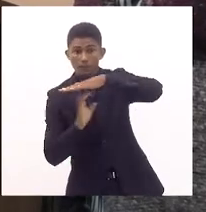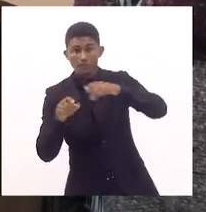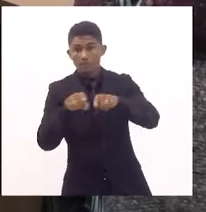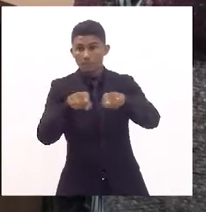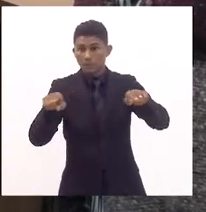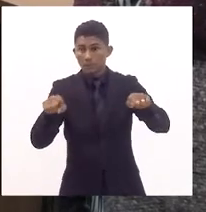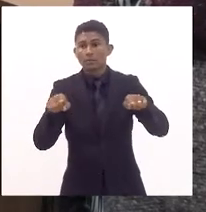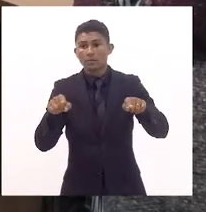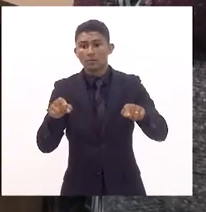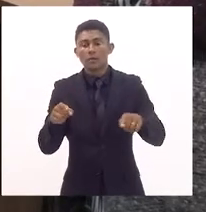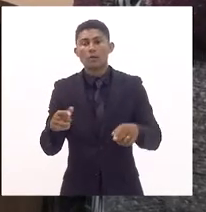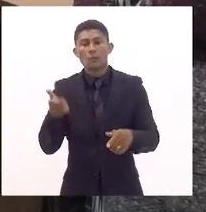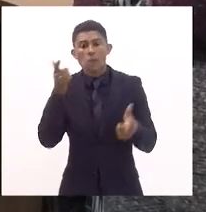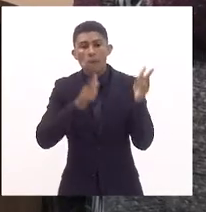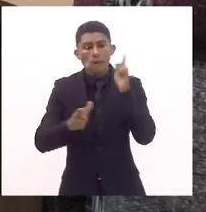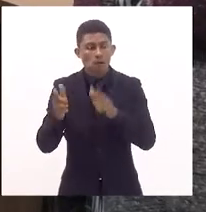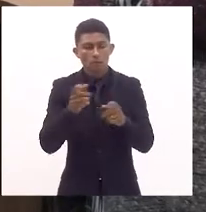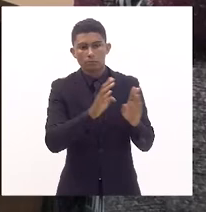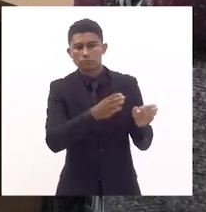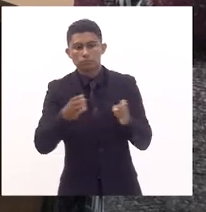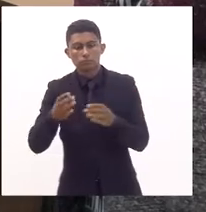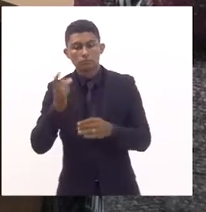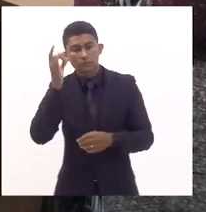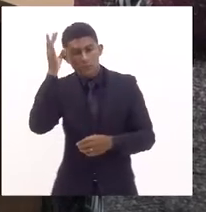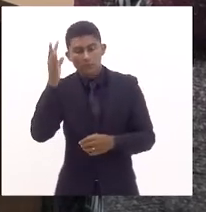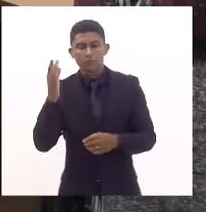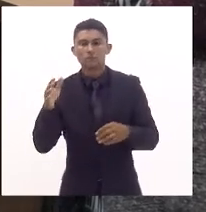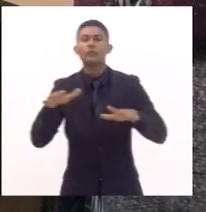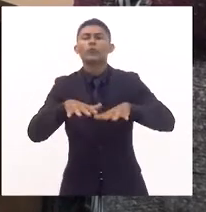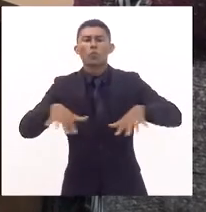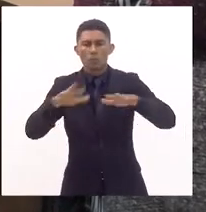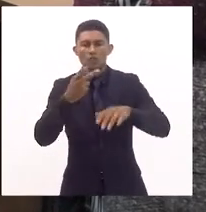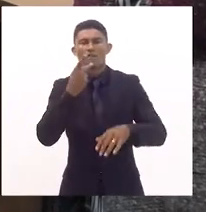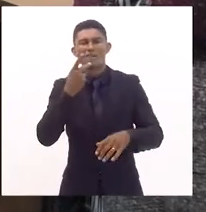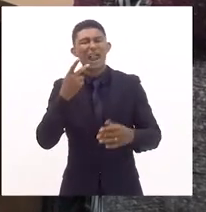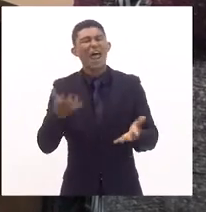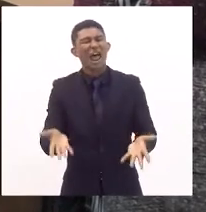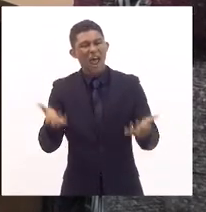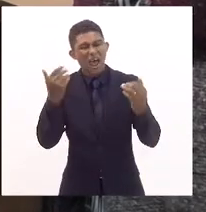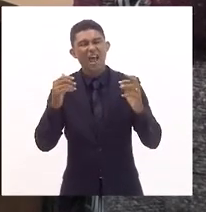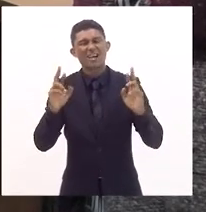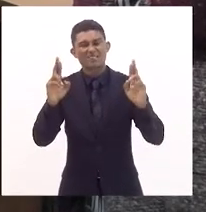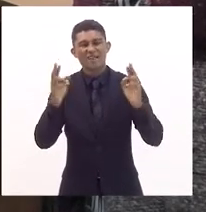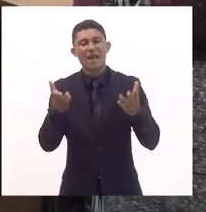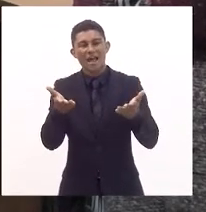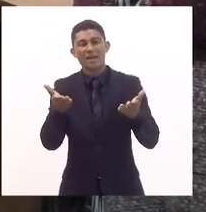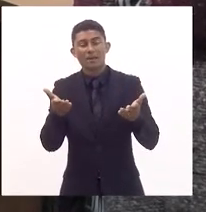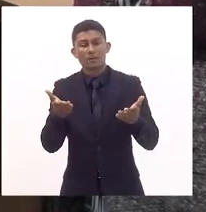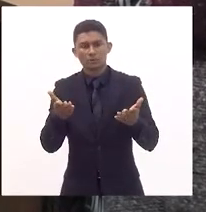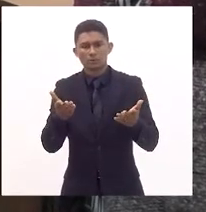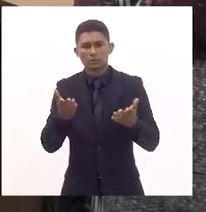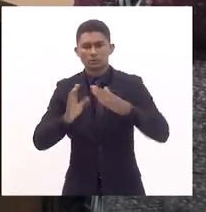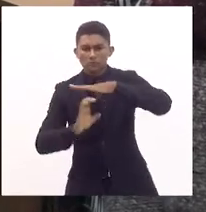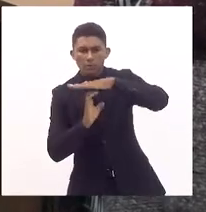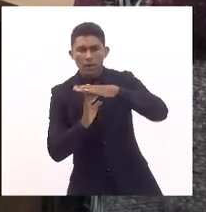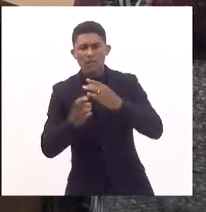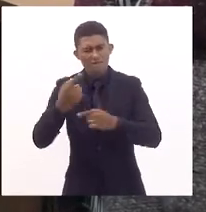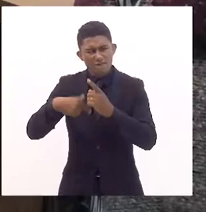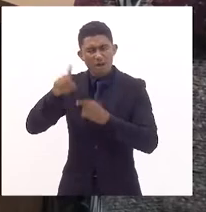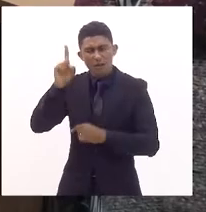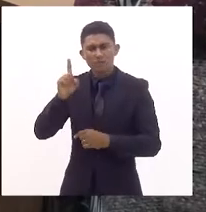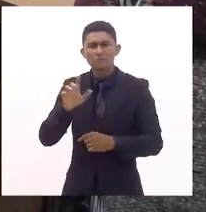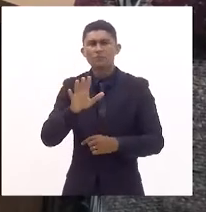mais barato. Todo mundo enche a bochecha para dizer viva as microempresas, viva as cooperativas. Mas só que é